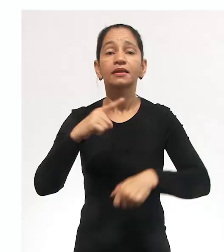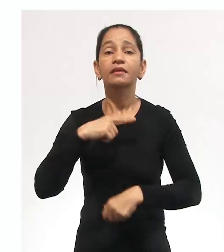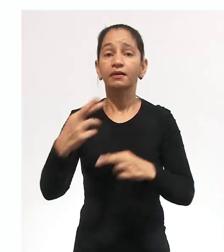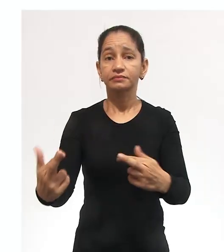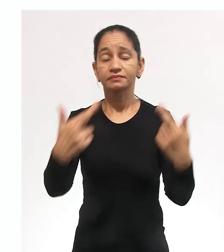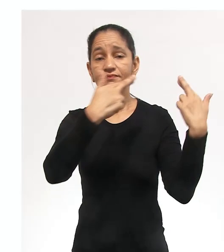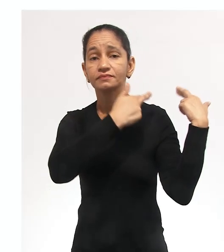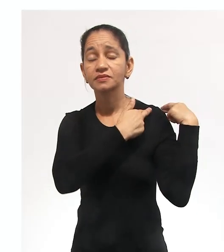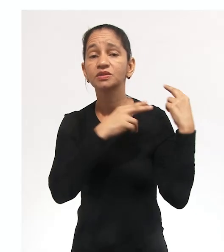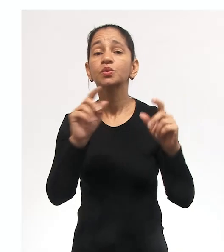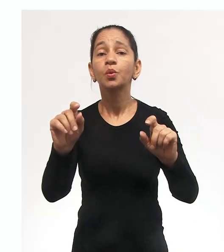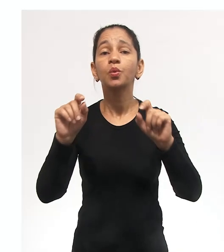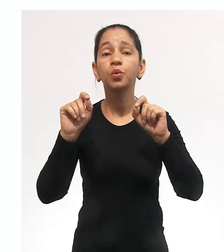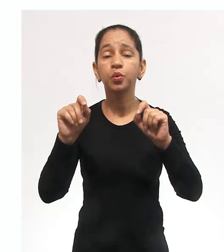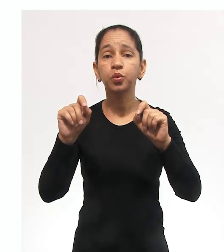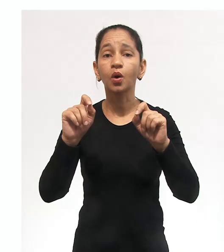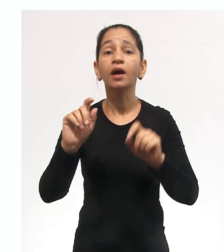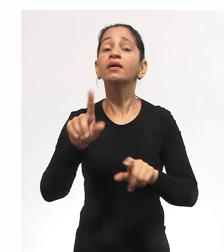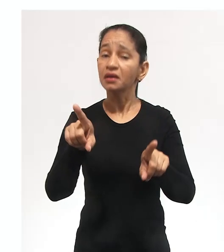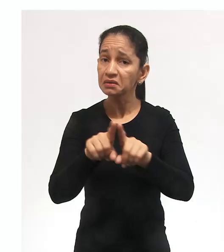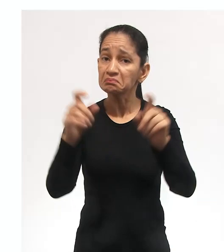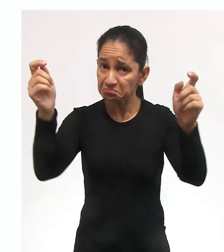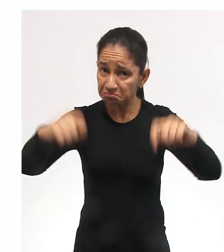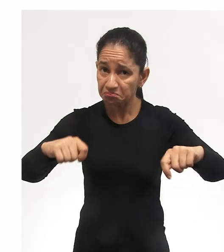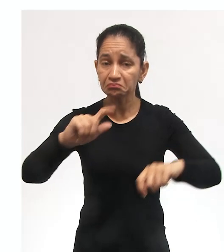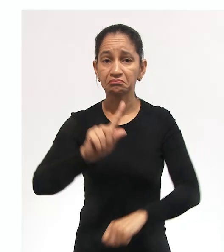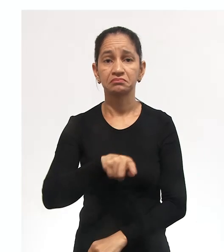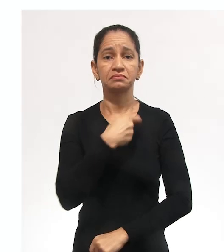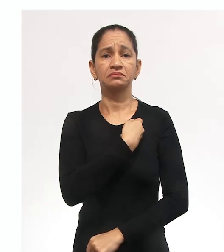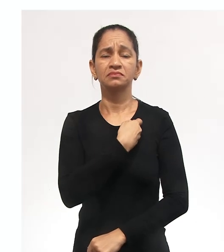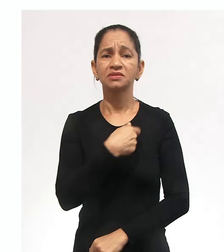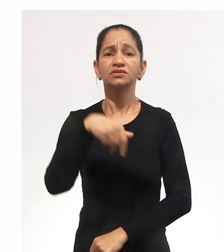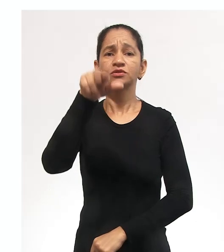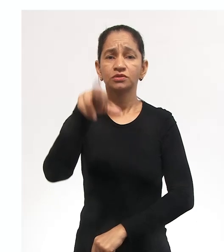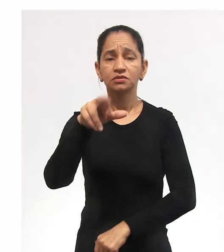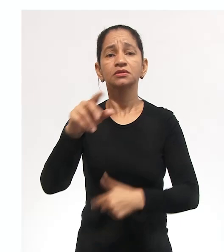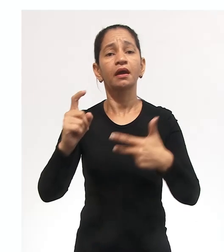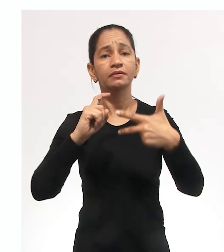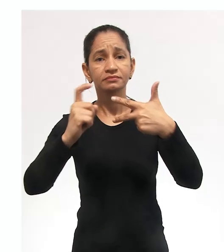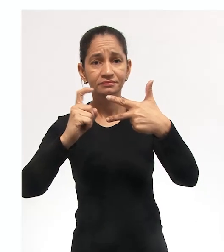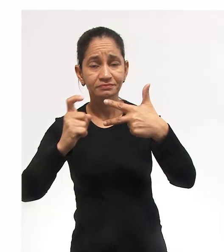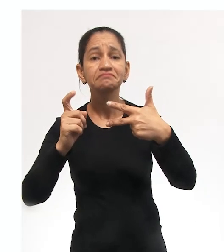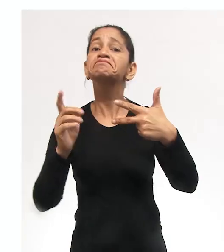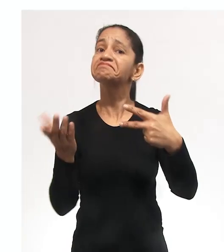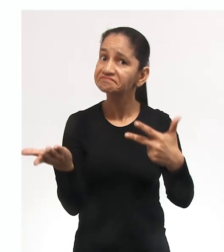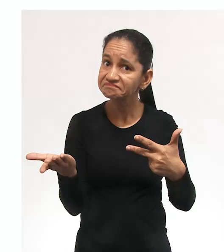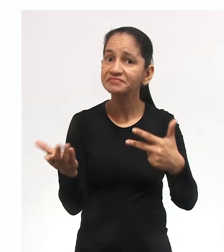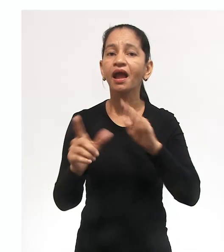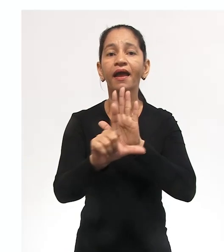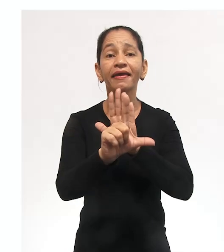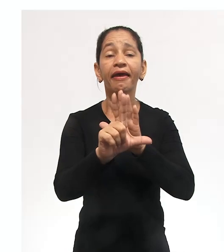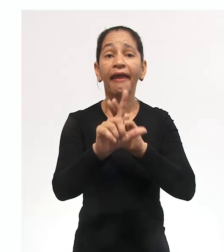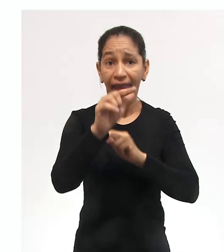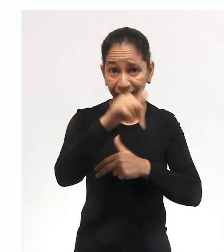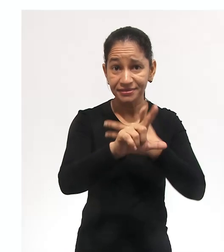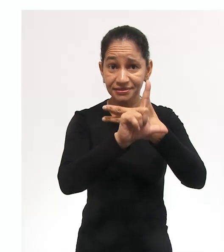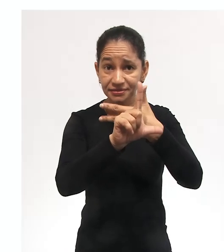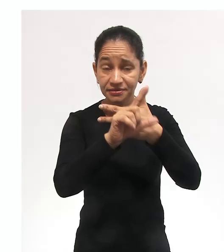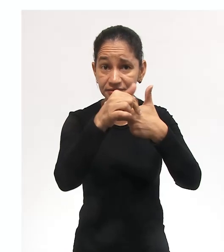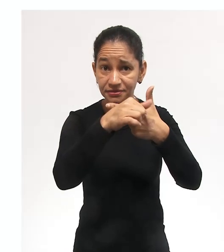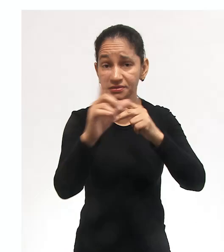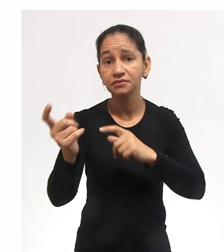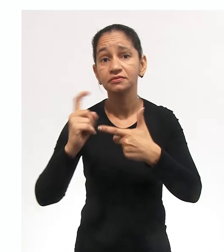função importante que é o quê? De fiscalização. Né? De quem, professor? Do Poder Executivo. Então o legislativo, em tese, ele fiscaliza